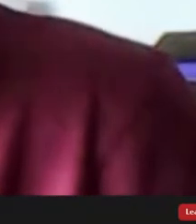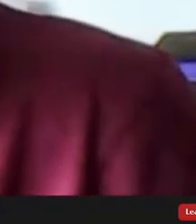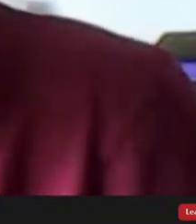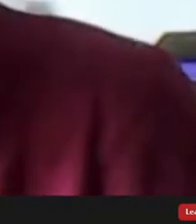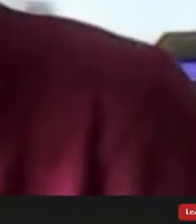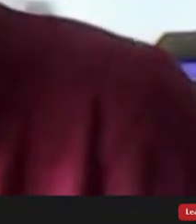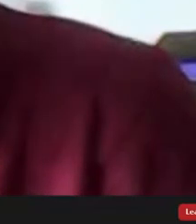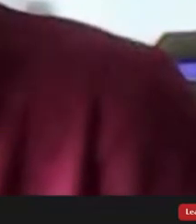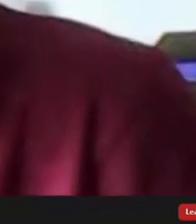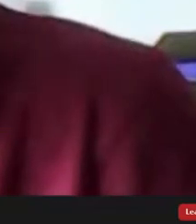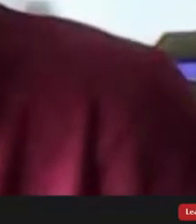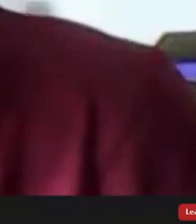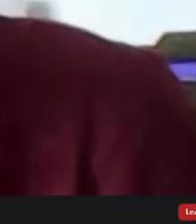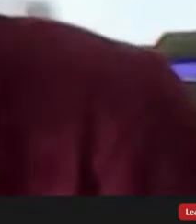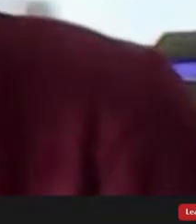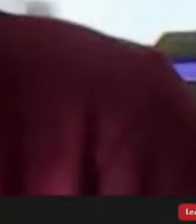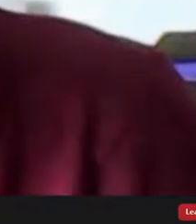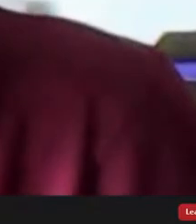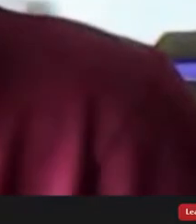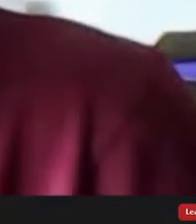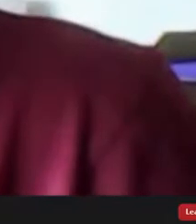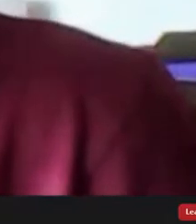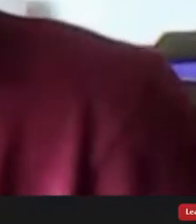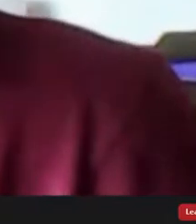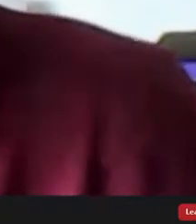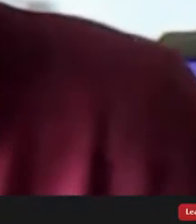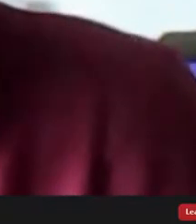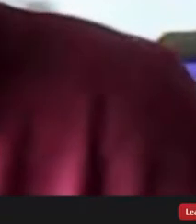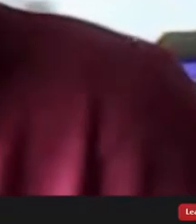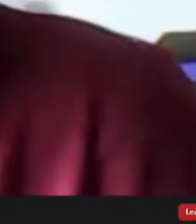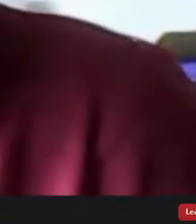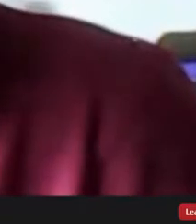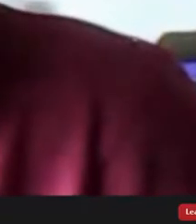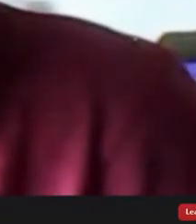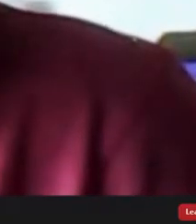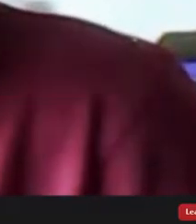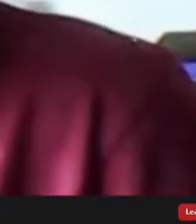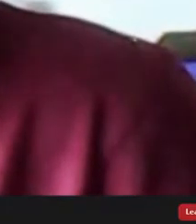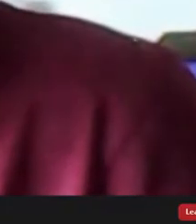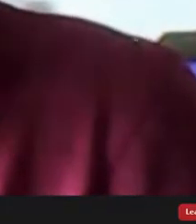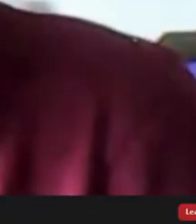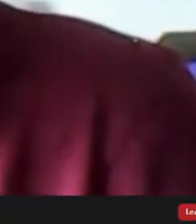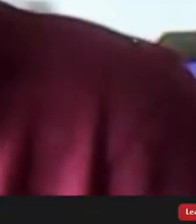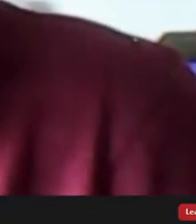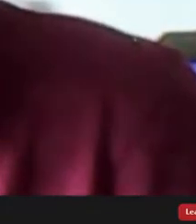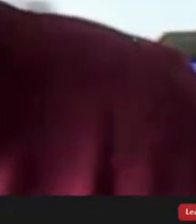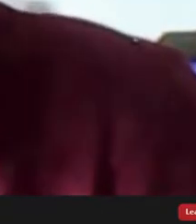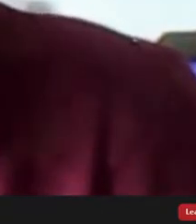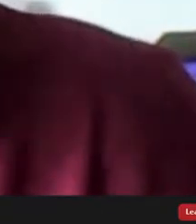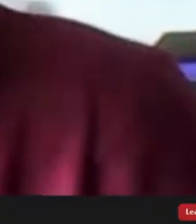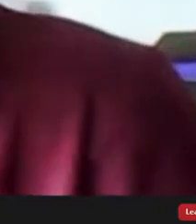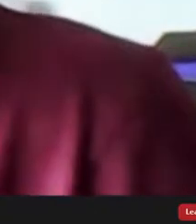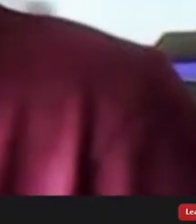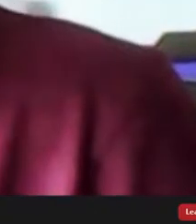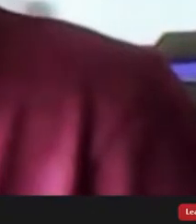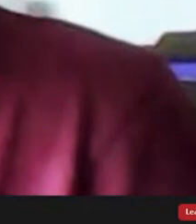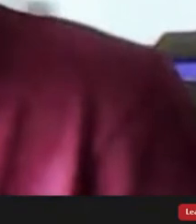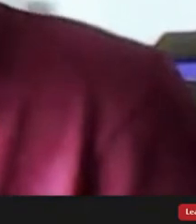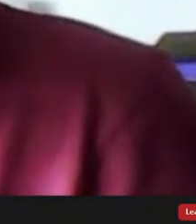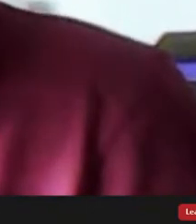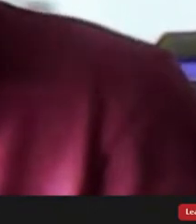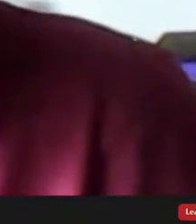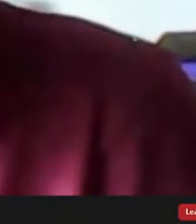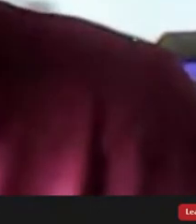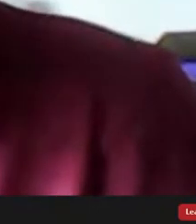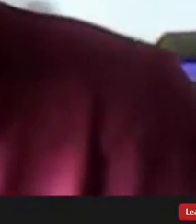dava aulas remotamente, ele trabalhava presencialmente, né, e produzia materiais, né, usava os